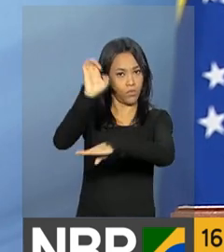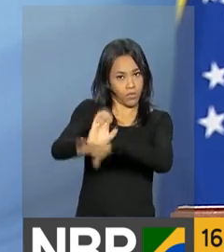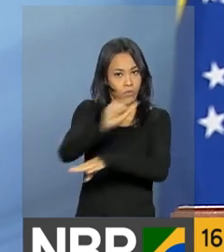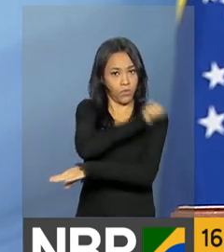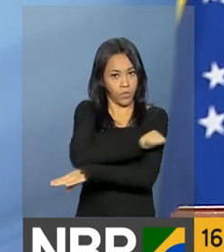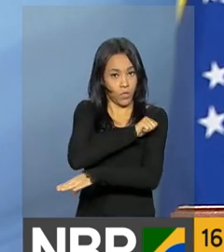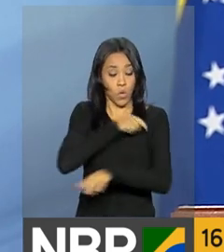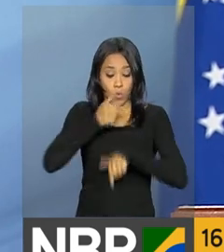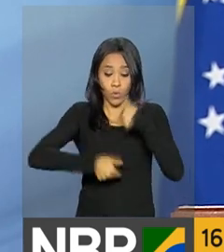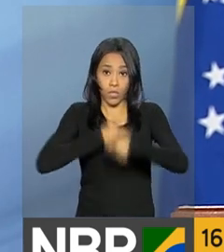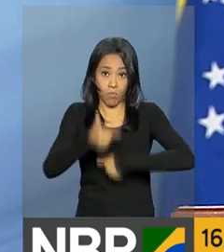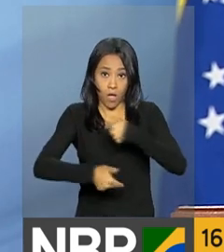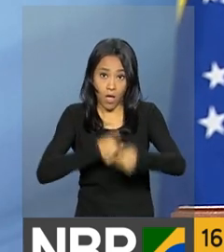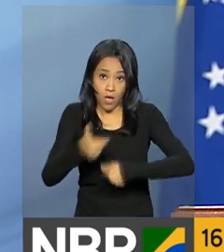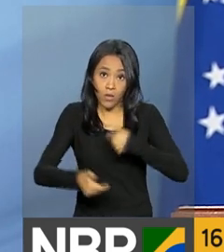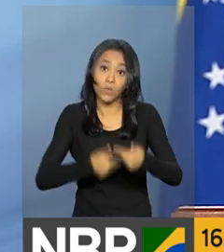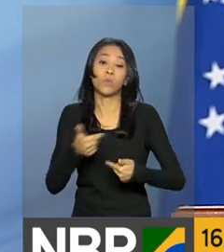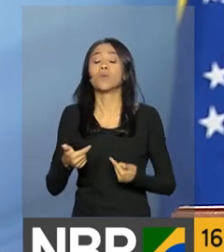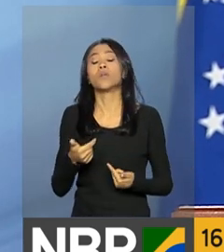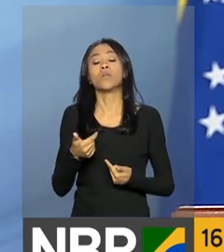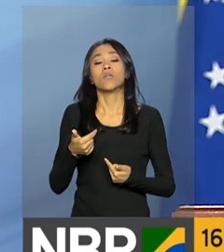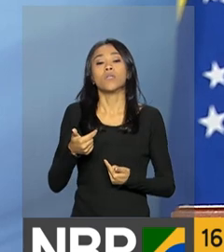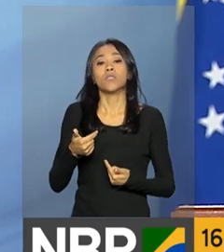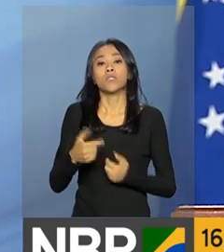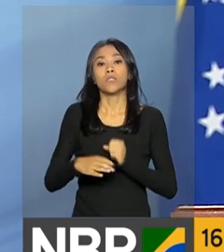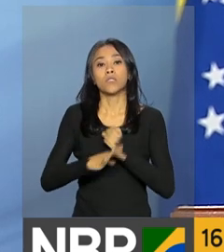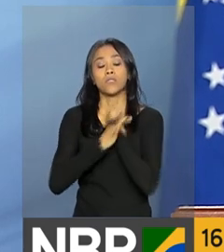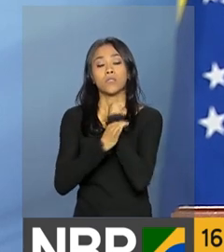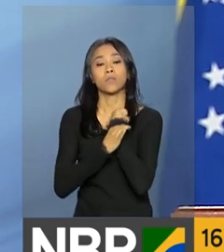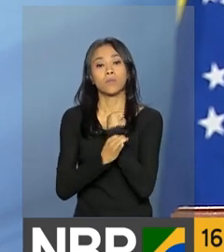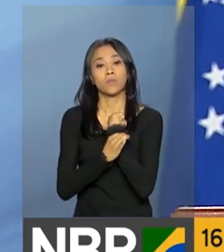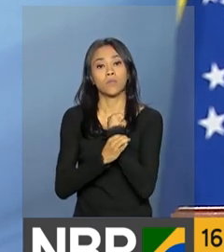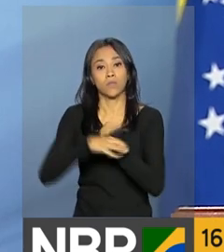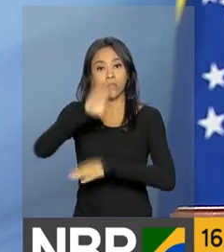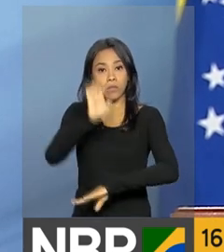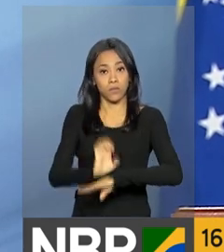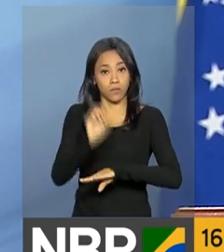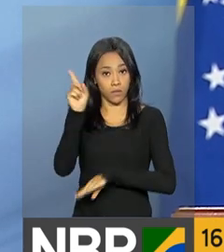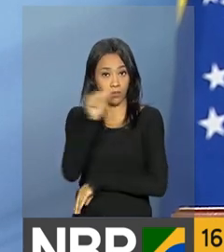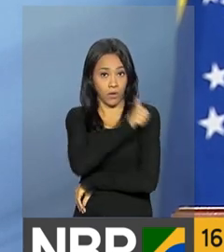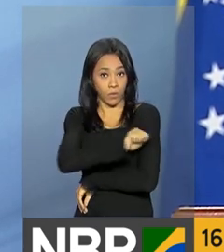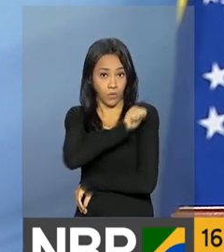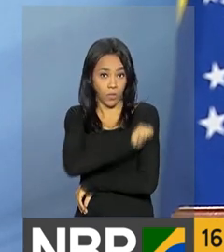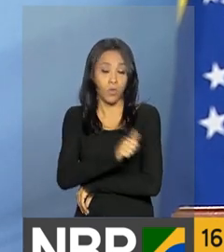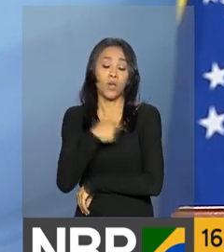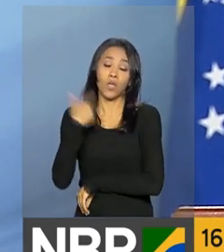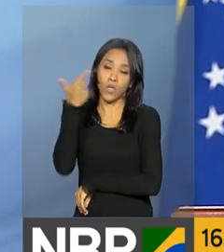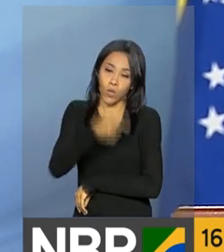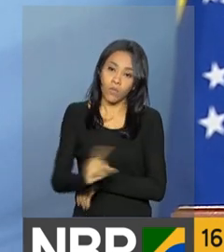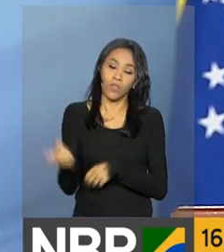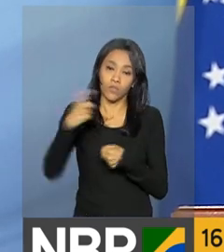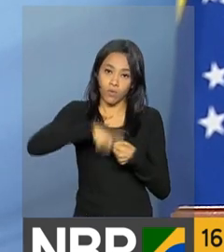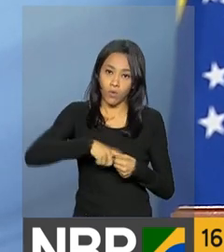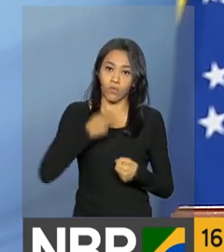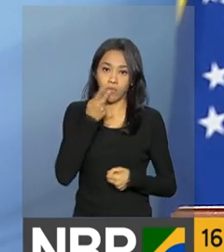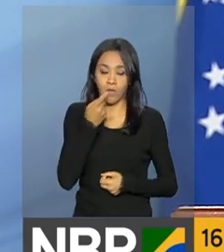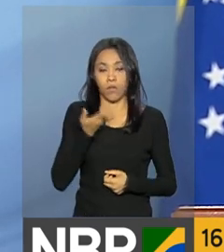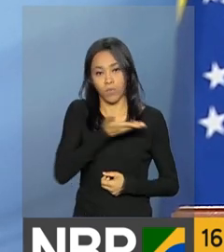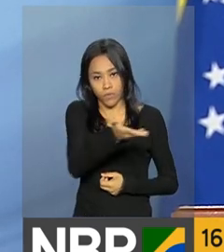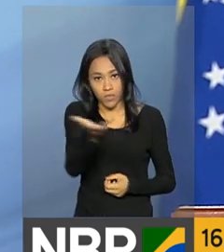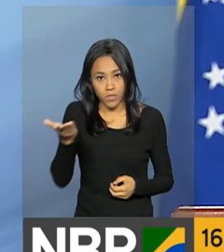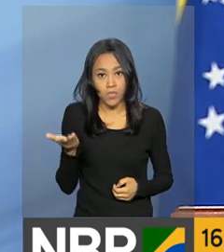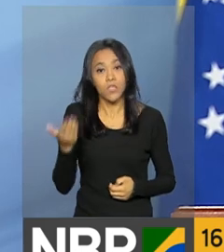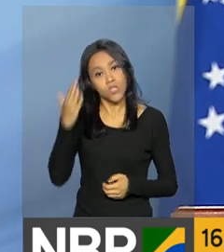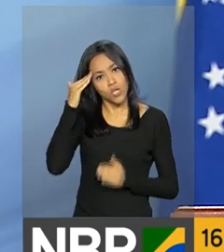segurança federal no estado do Rio, com o que naturalmente, eu volto a dizer, concordou